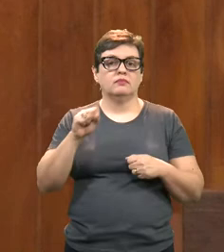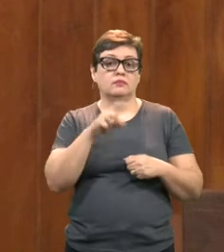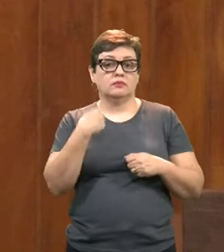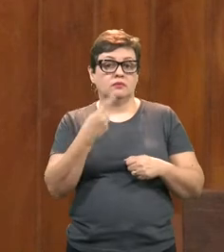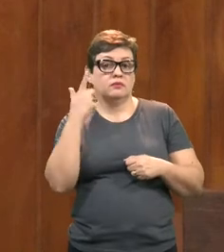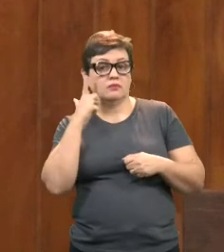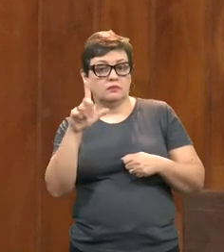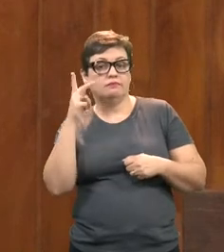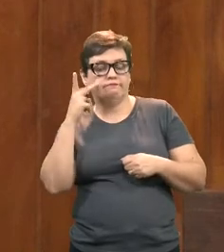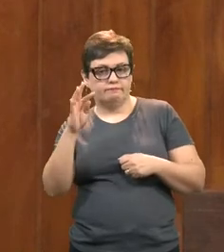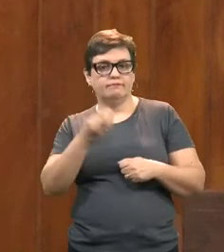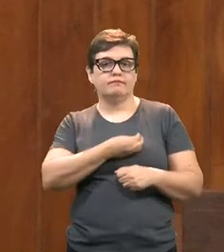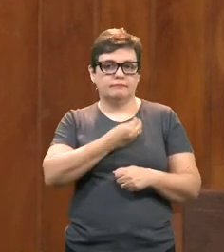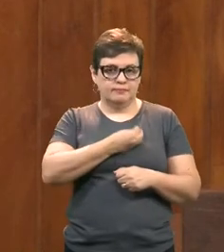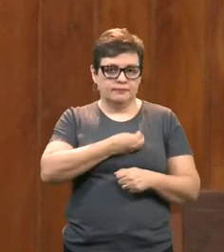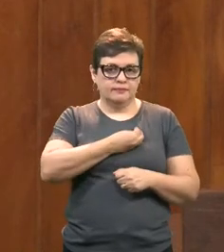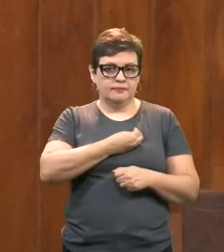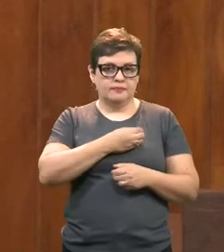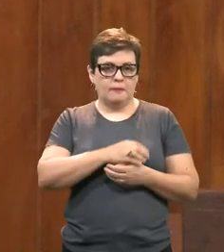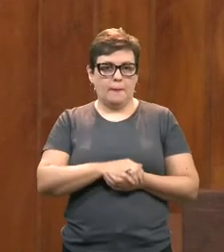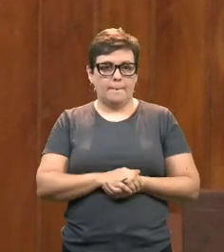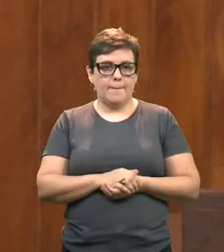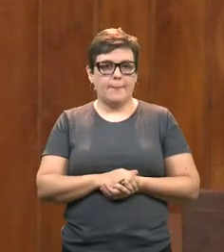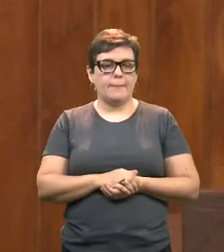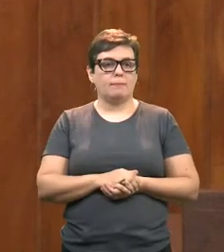avançarmos para a vida.